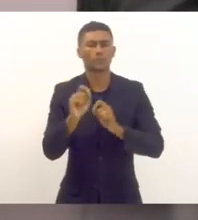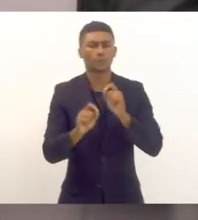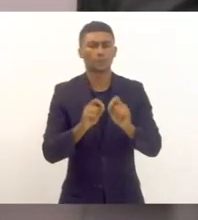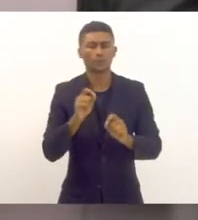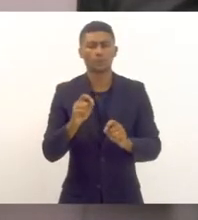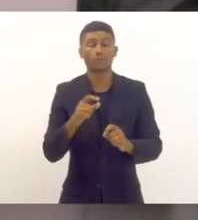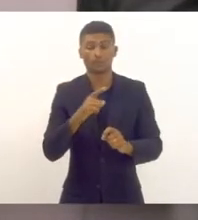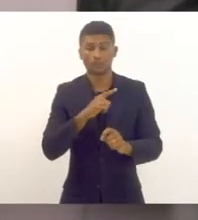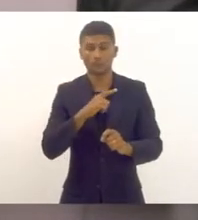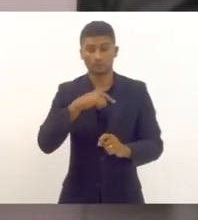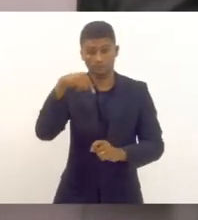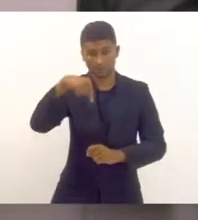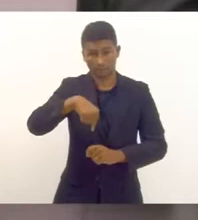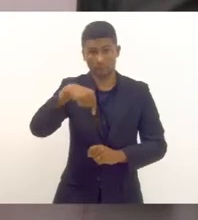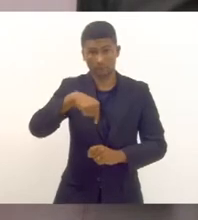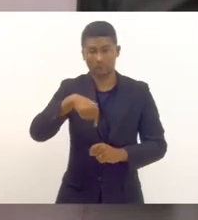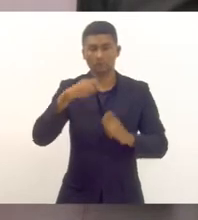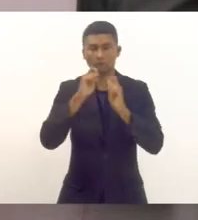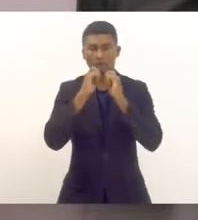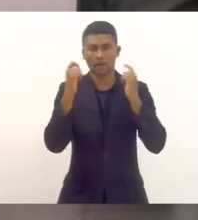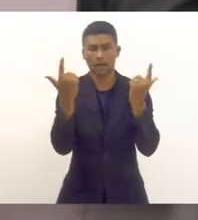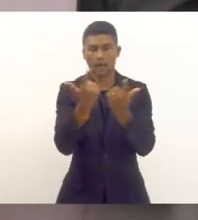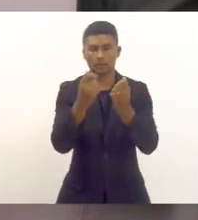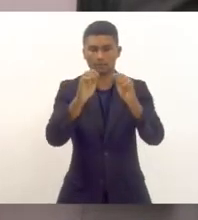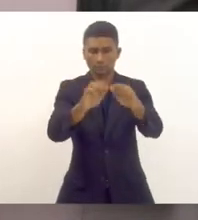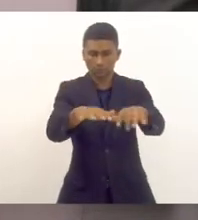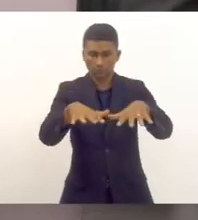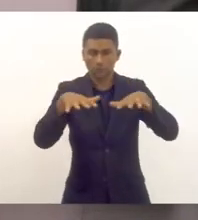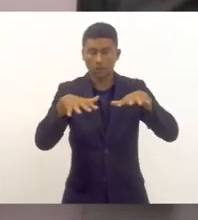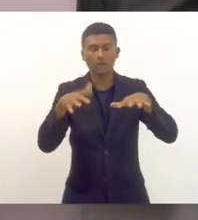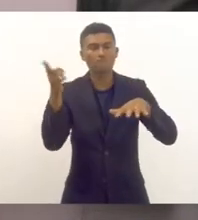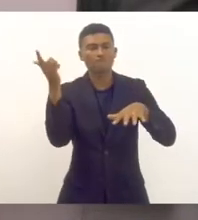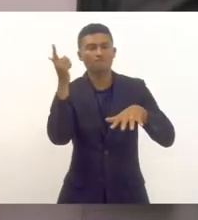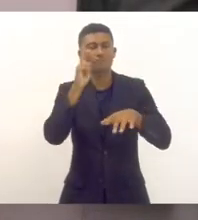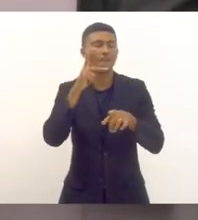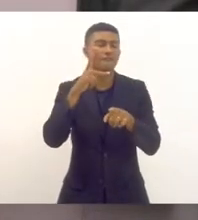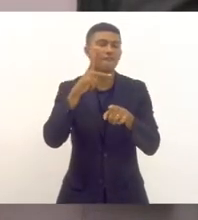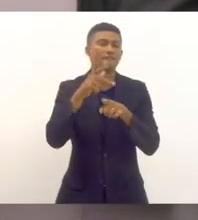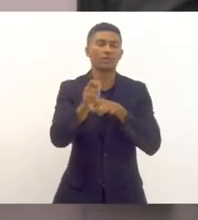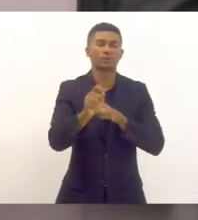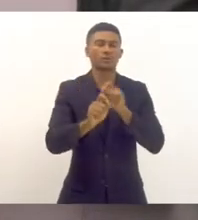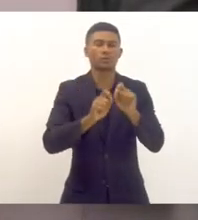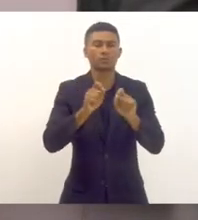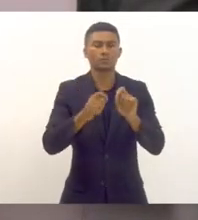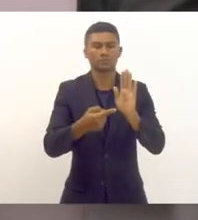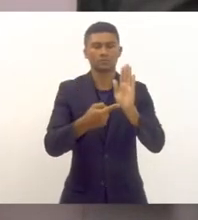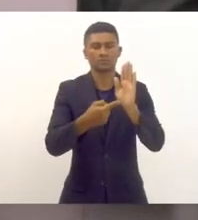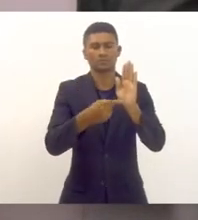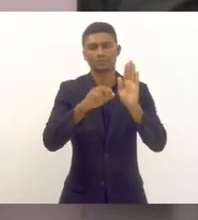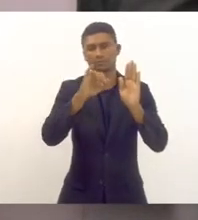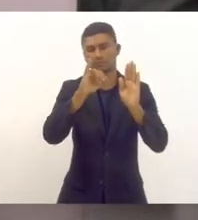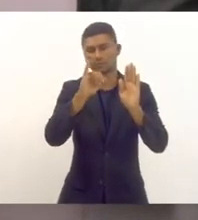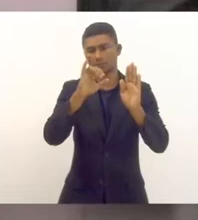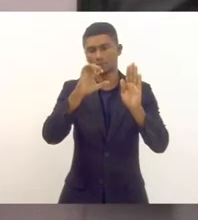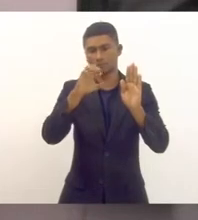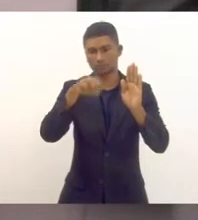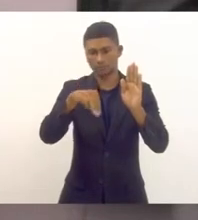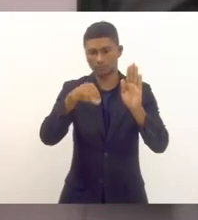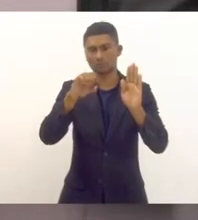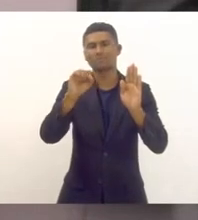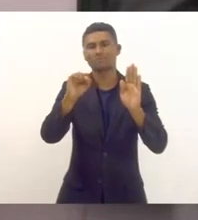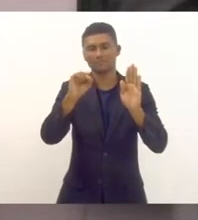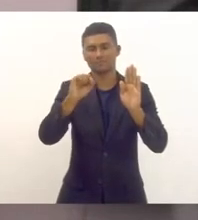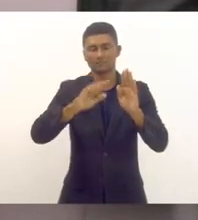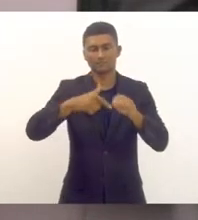aquela sessão aqui na casa, quando conseguimos uma vitória aqui de reduzir o ICMS sobre o diesel